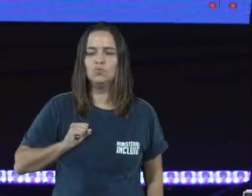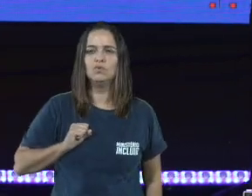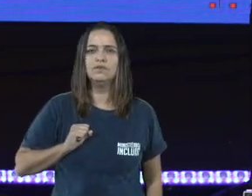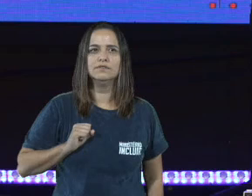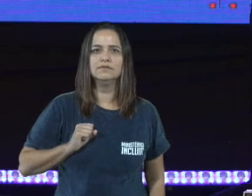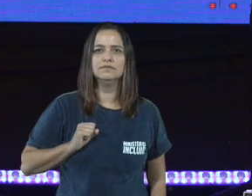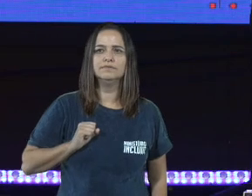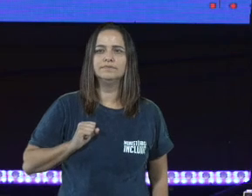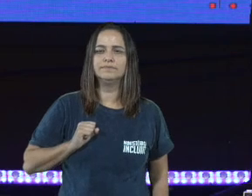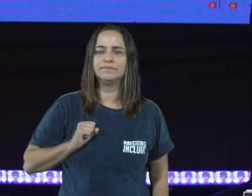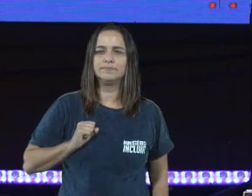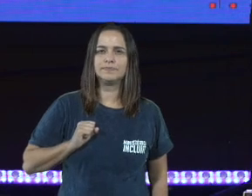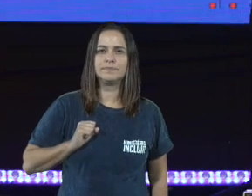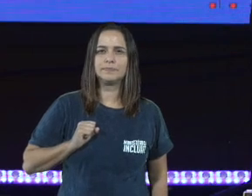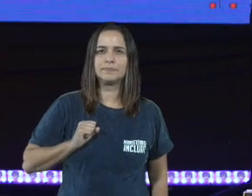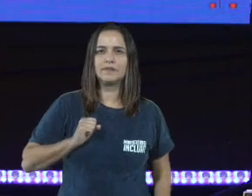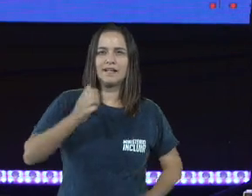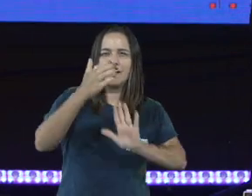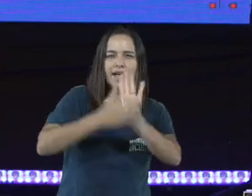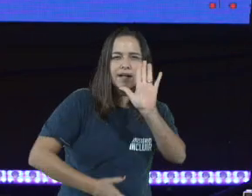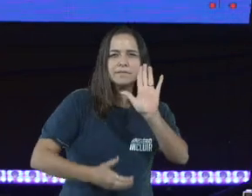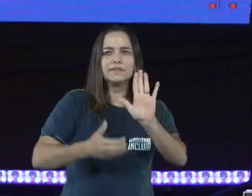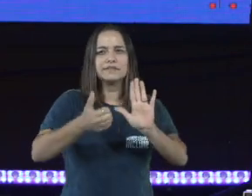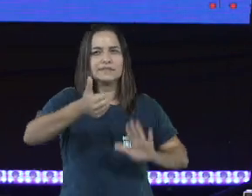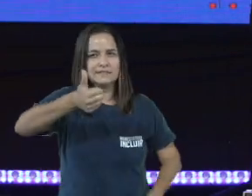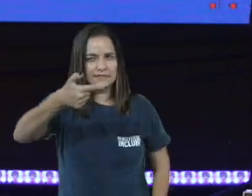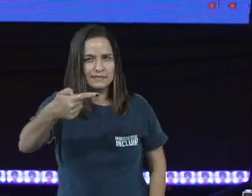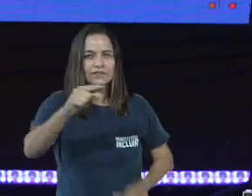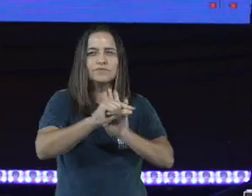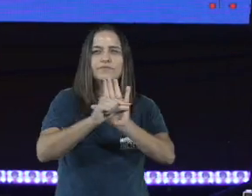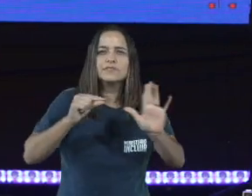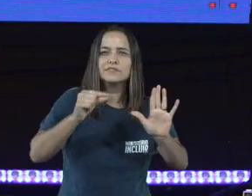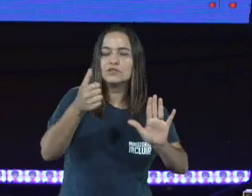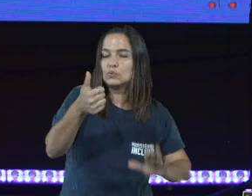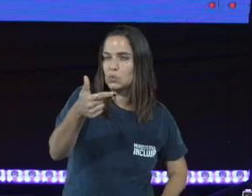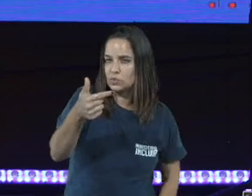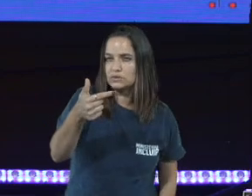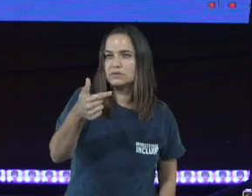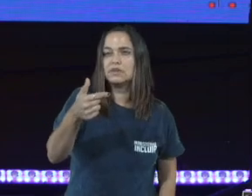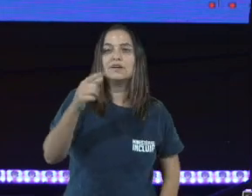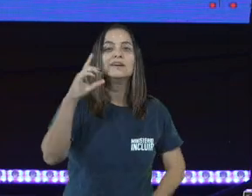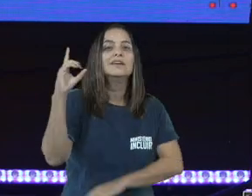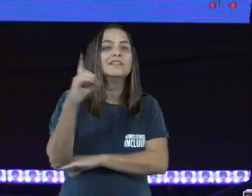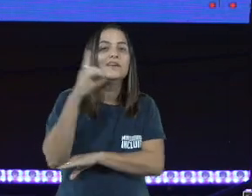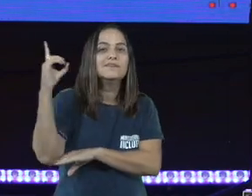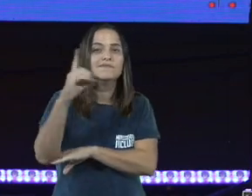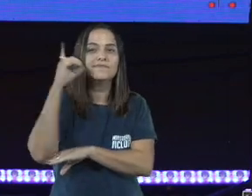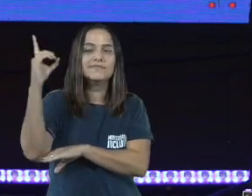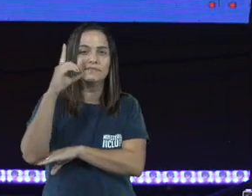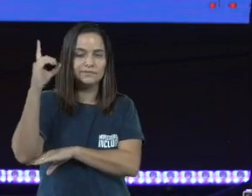e 17 no Versículo 12 a gente lê assim olha o